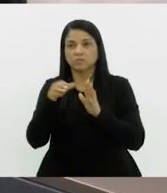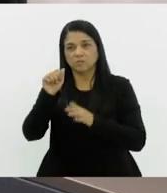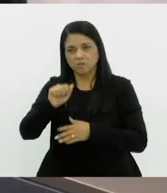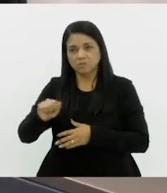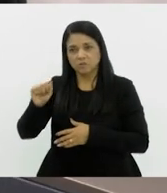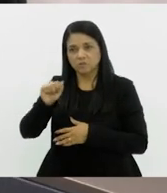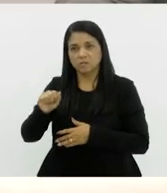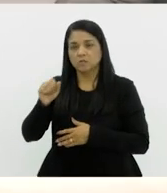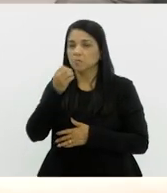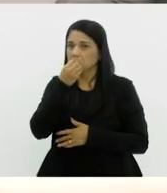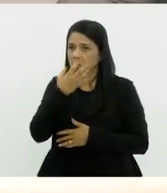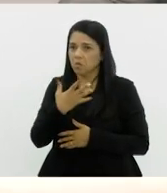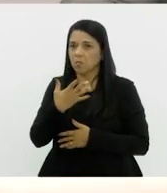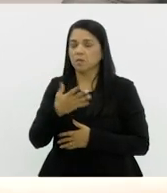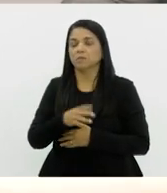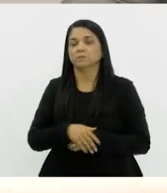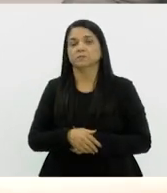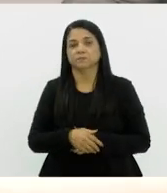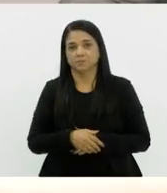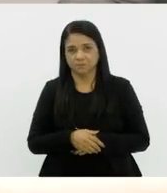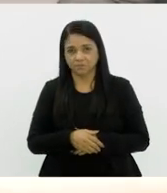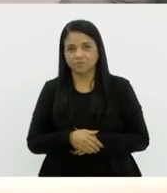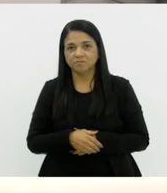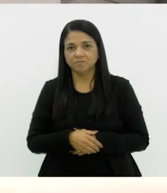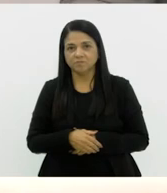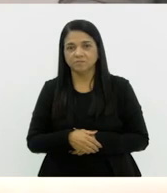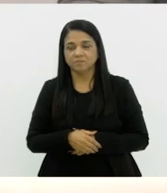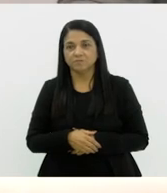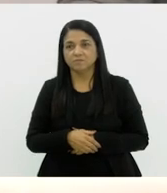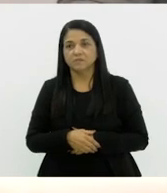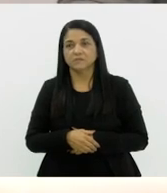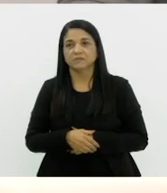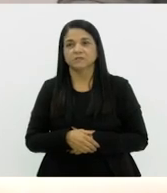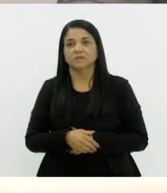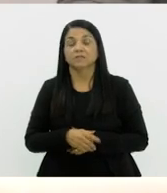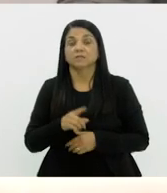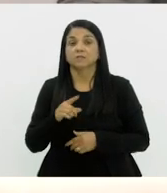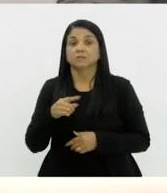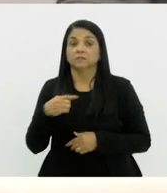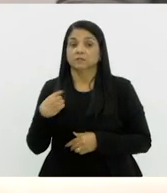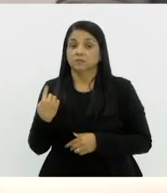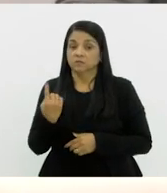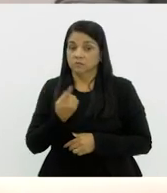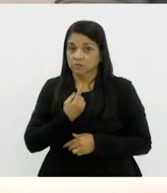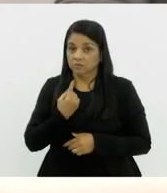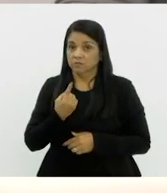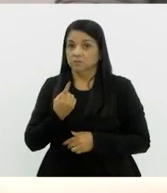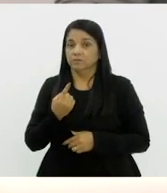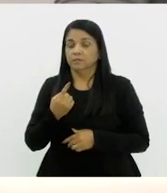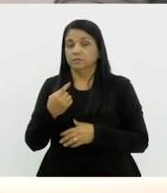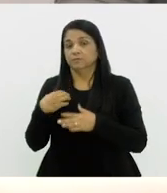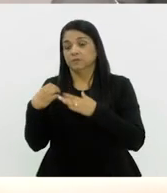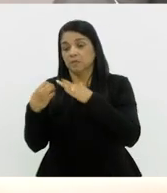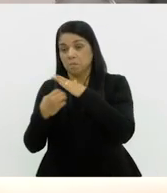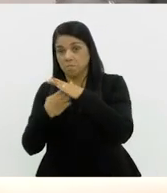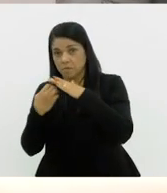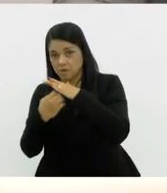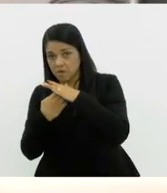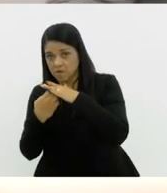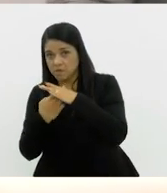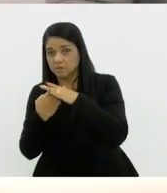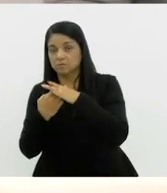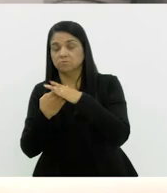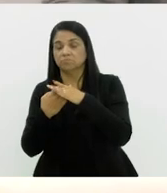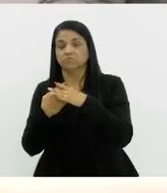Eu acho que a gente tem que, no momento seguinte, a gente está indo em cima só das operadoras. Mas foi dito aqui que muita empresa abre